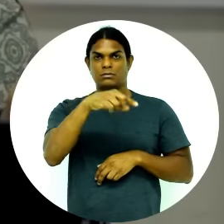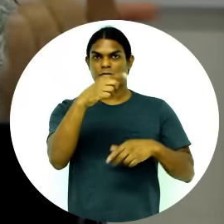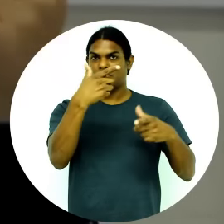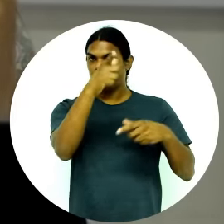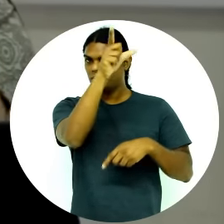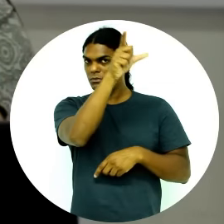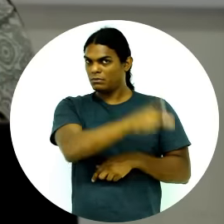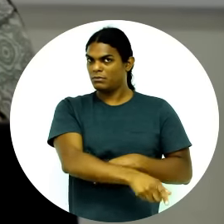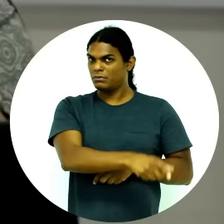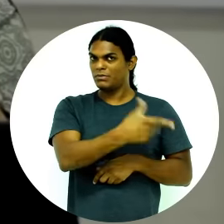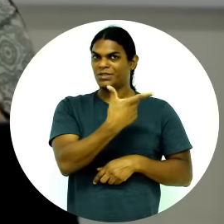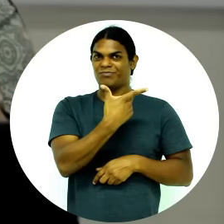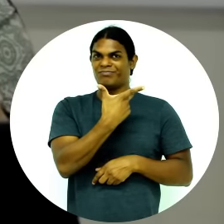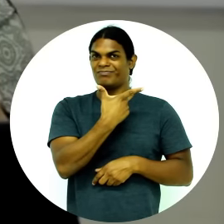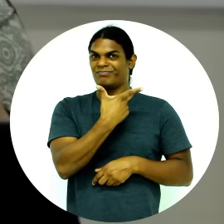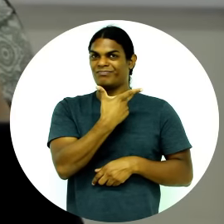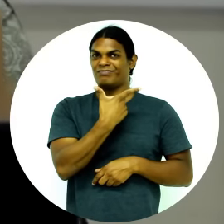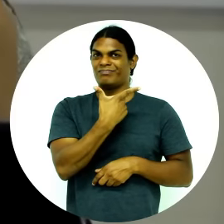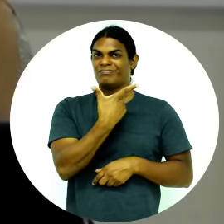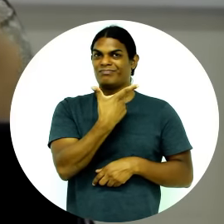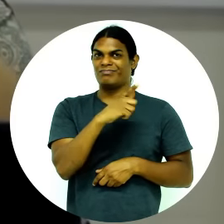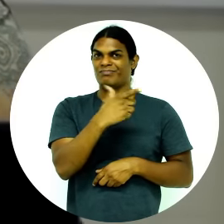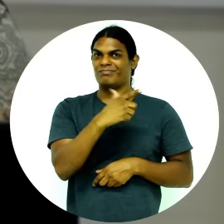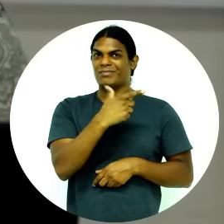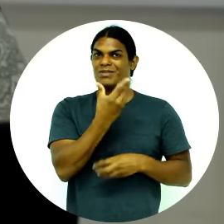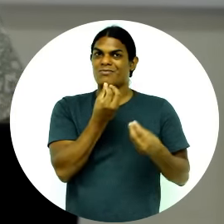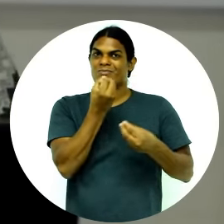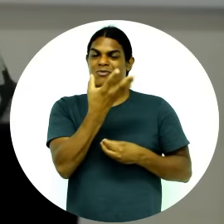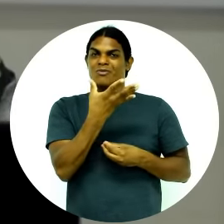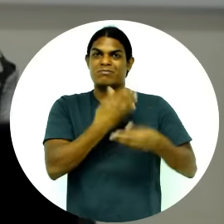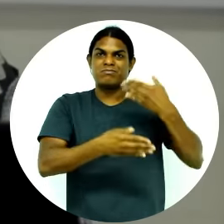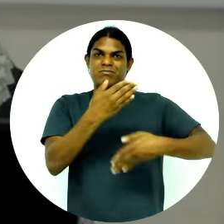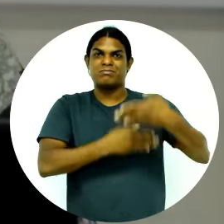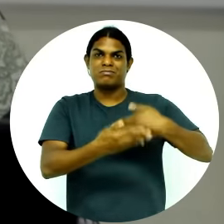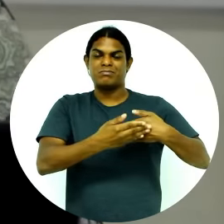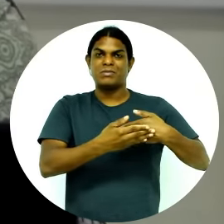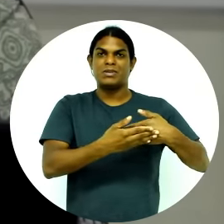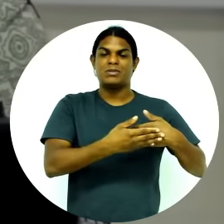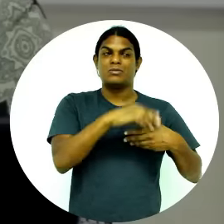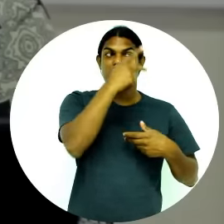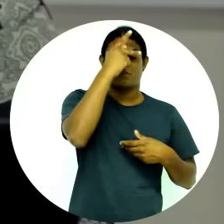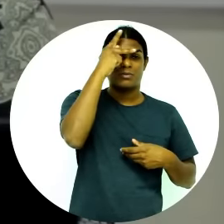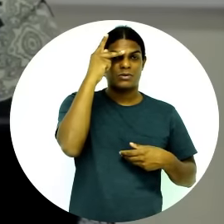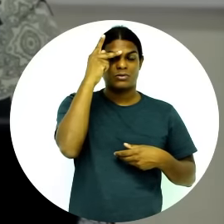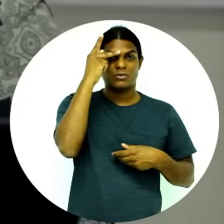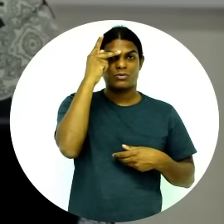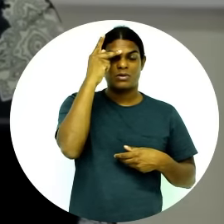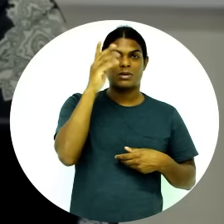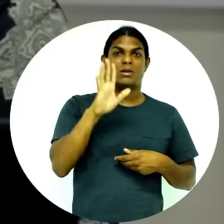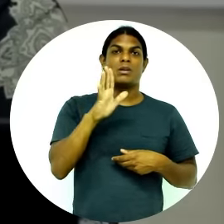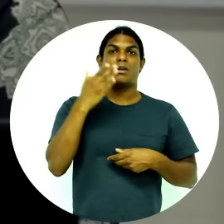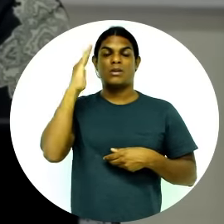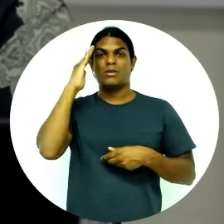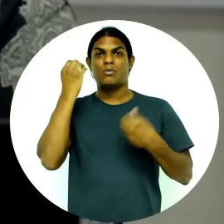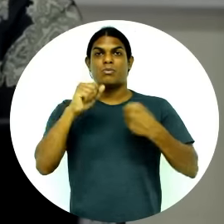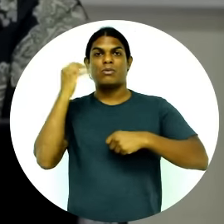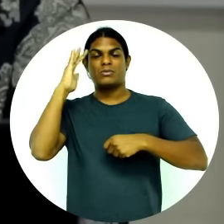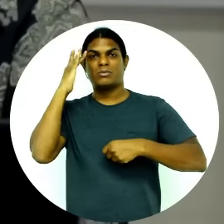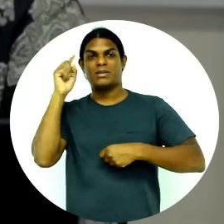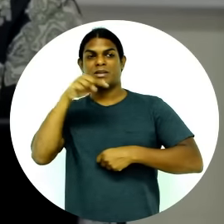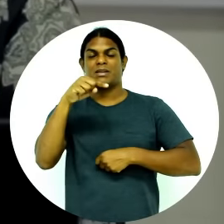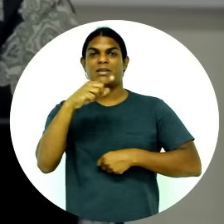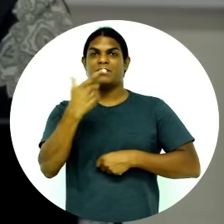avaliado compromete a avaliação do avaliador em relação à